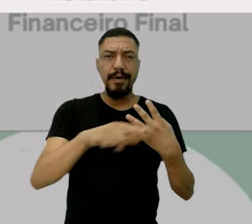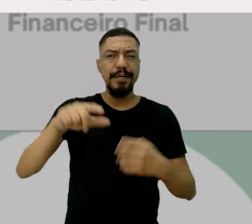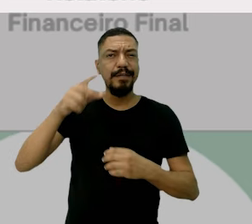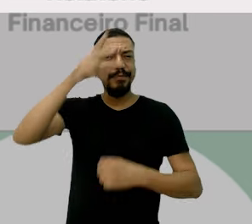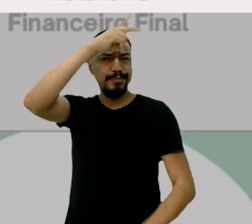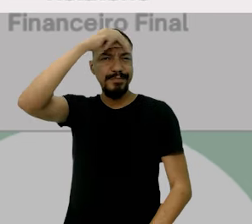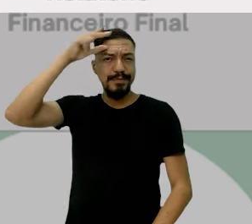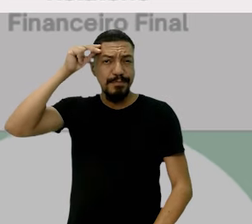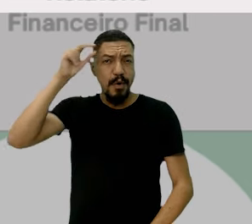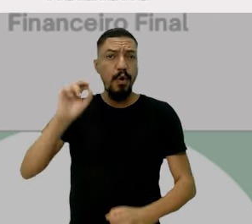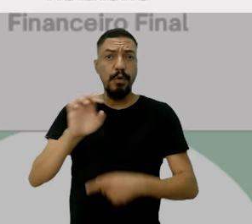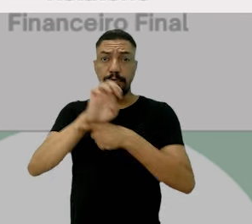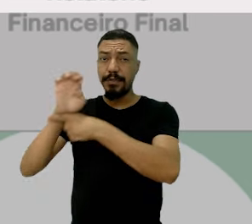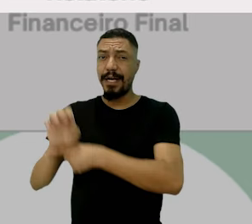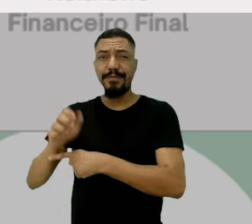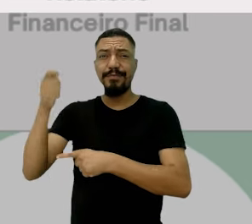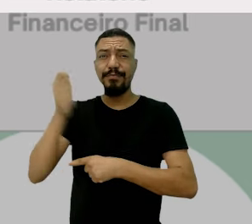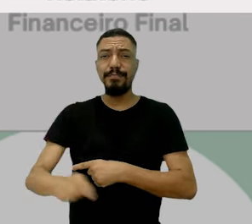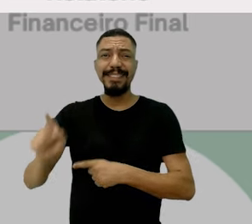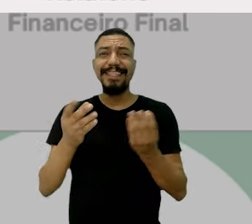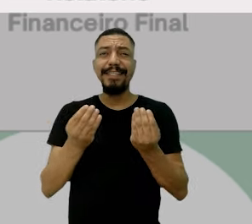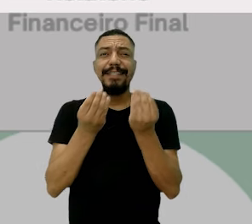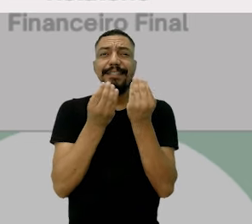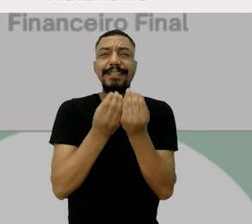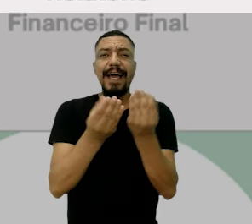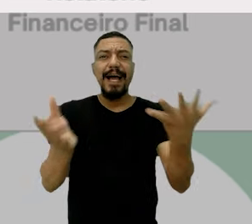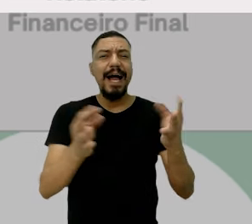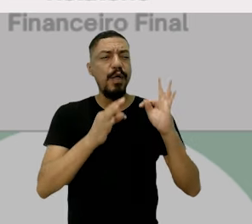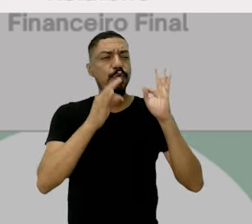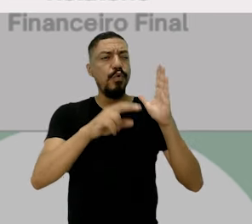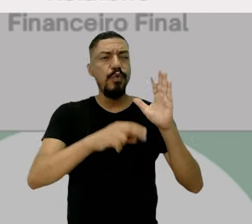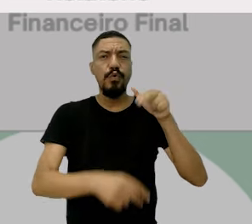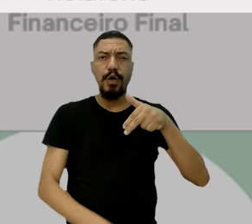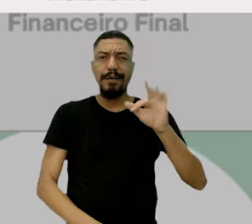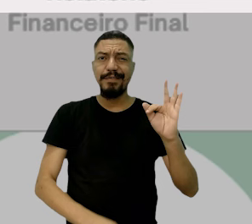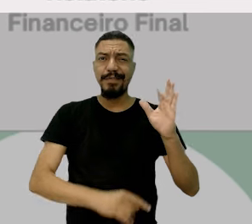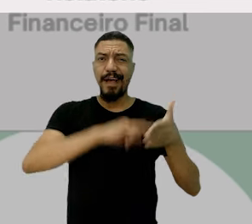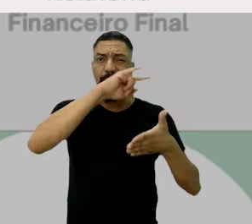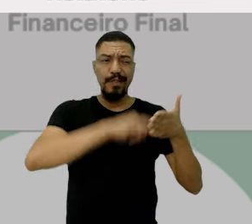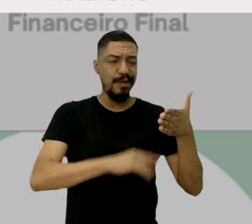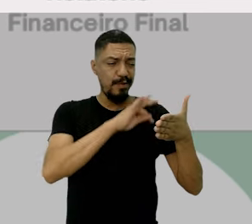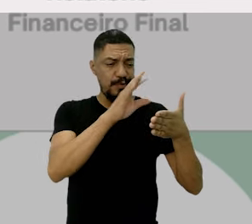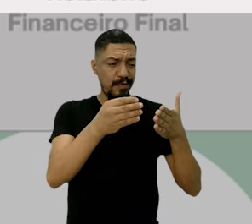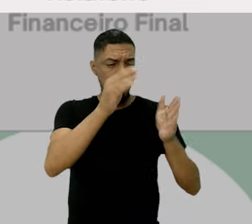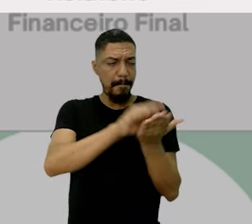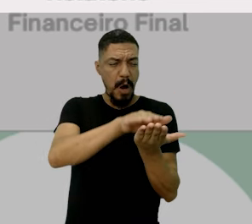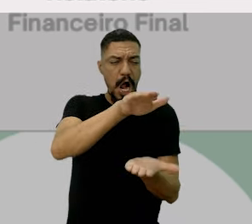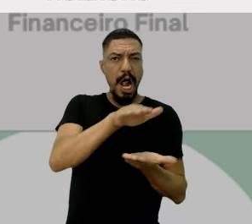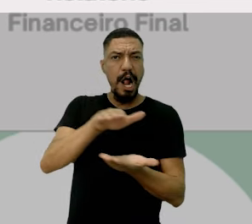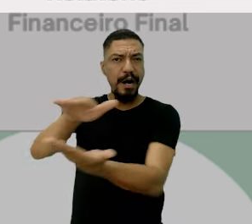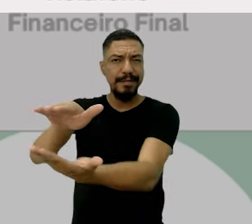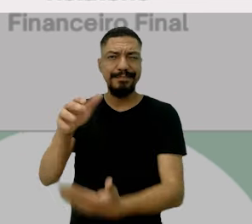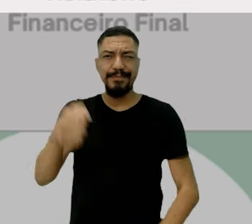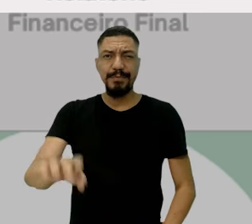no estado, você não vai precisar entregar todas essas notas fiscais, todos esses documentos fiscais.